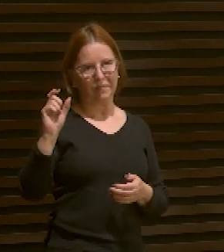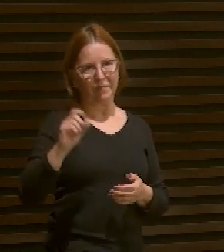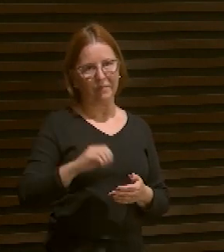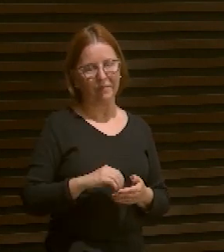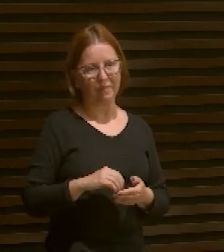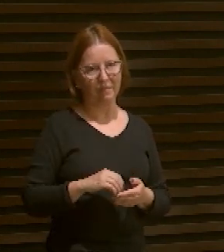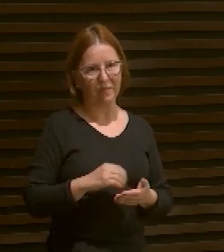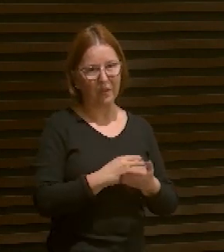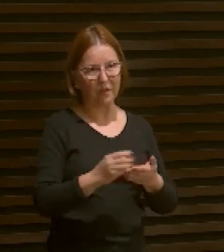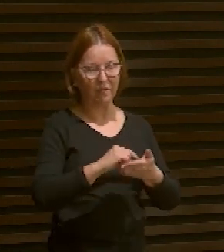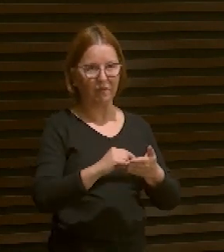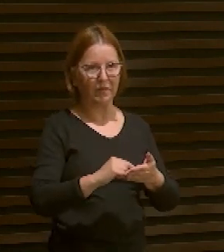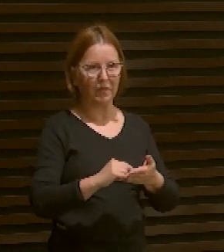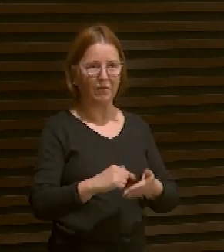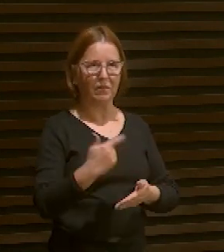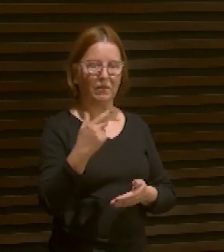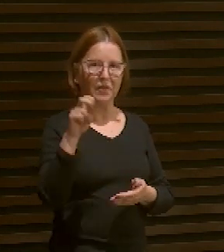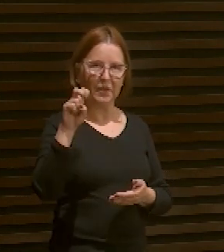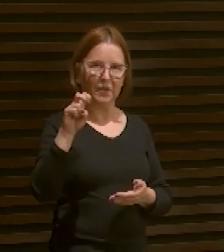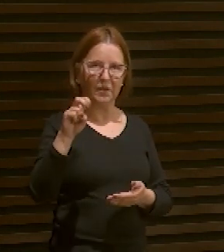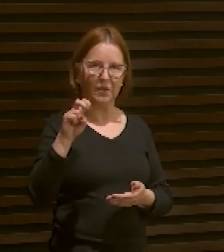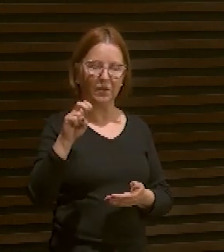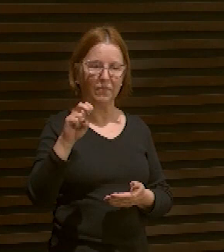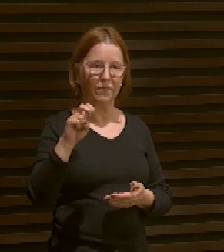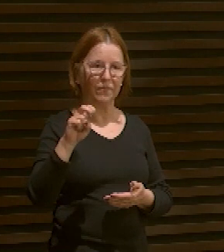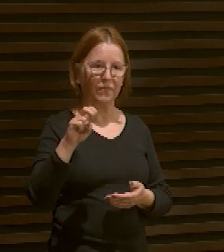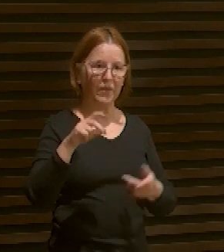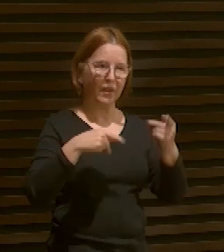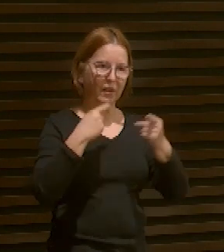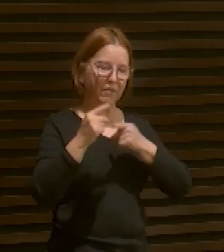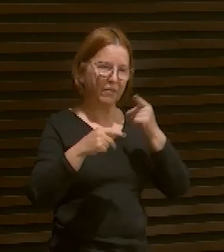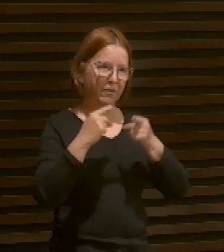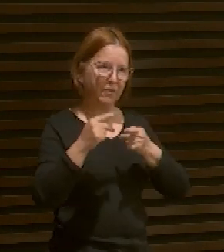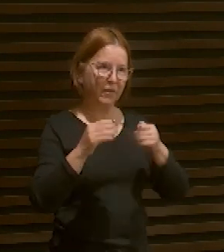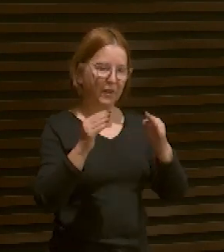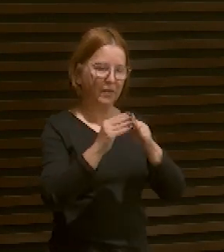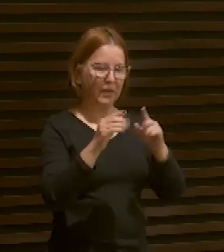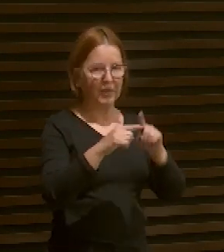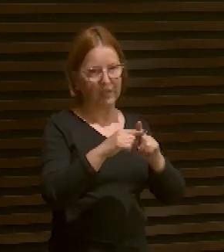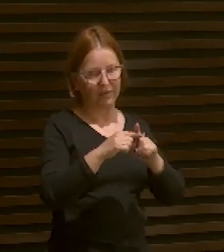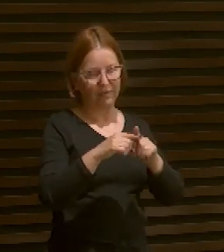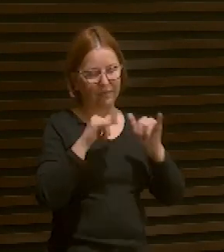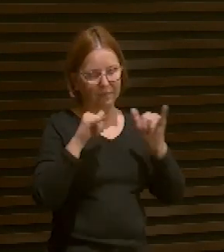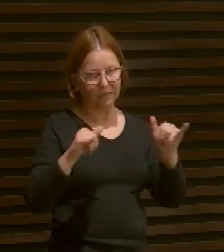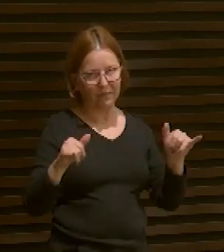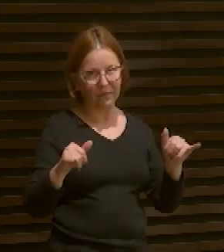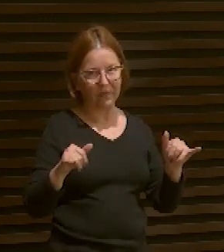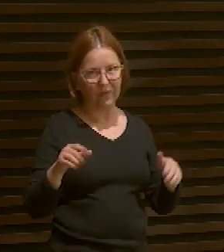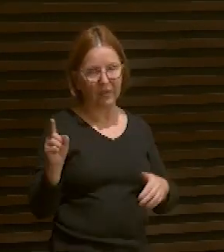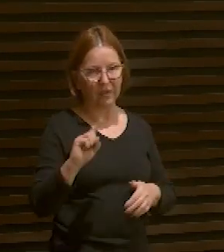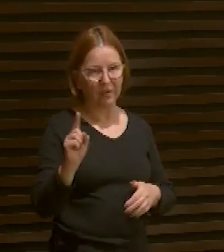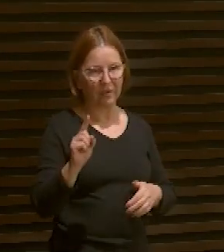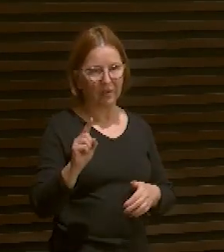a partir do verso 25, ele começa tratando com a igreja, dizendo assim, olha, não